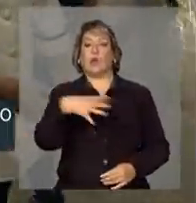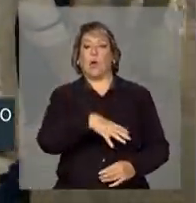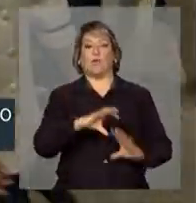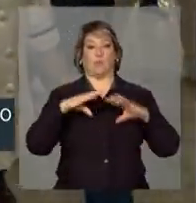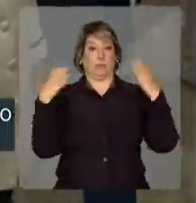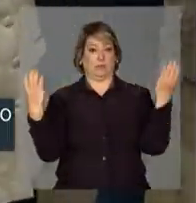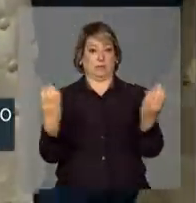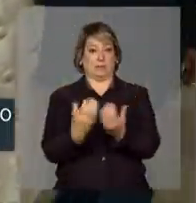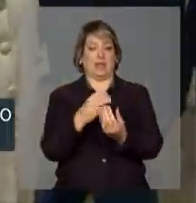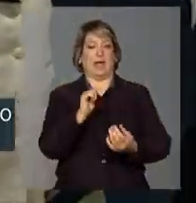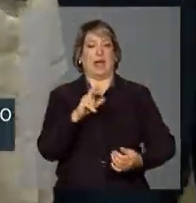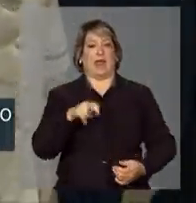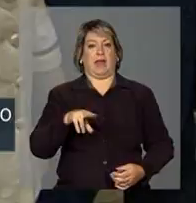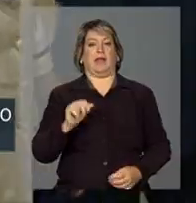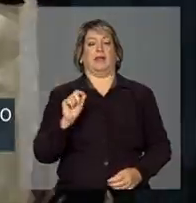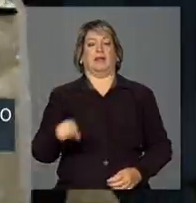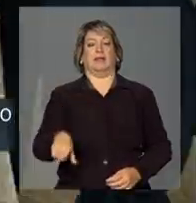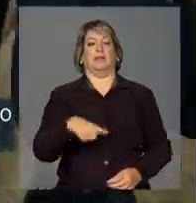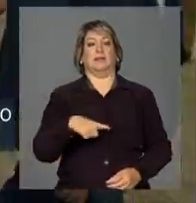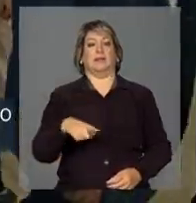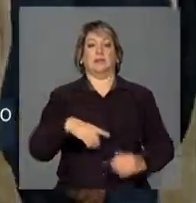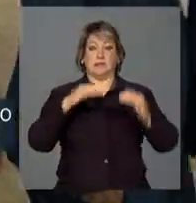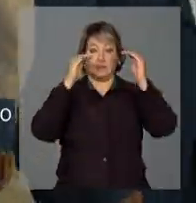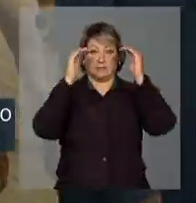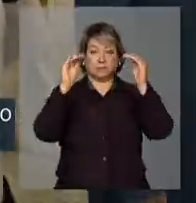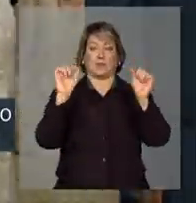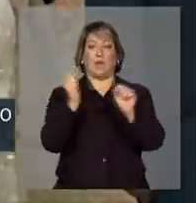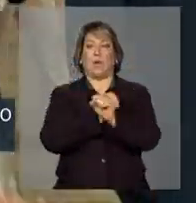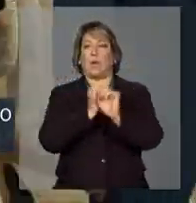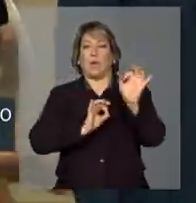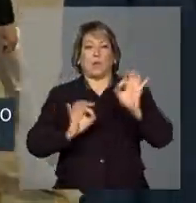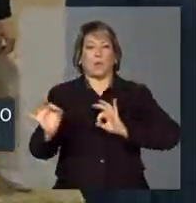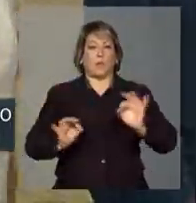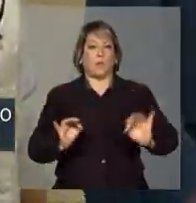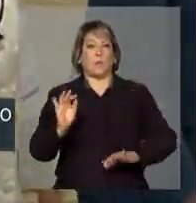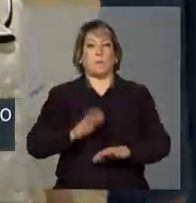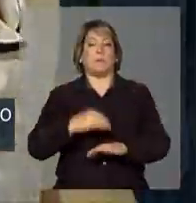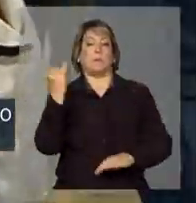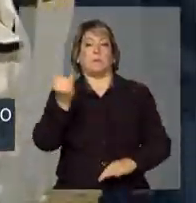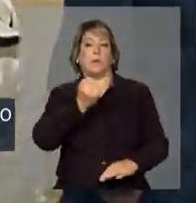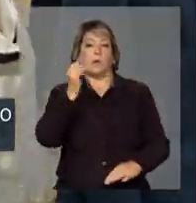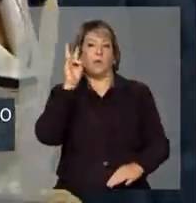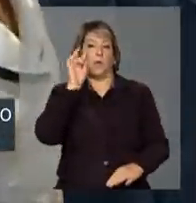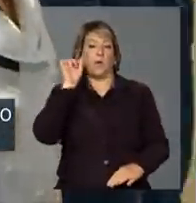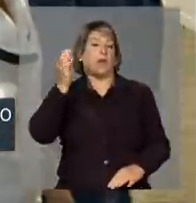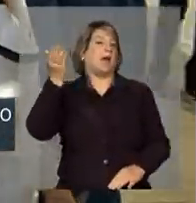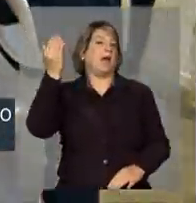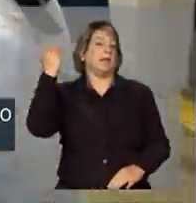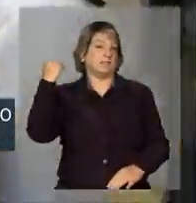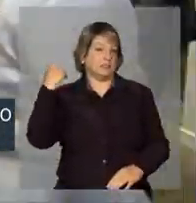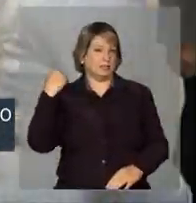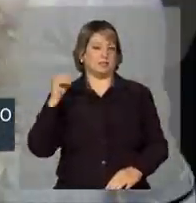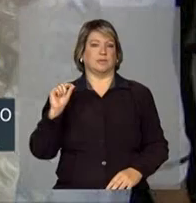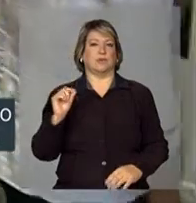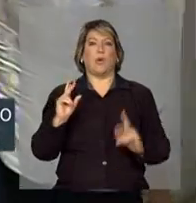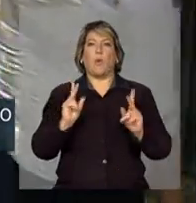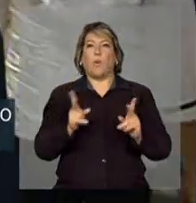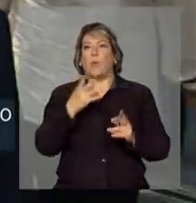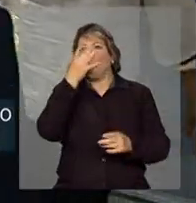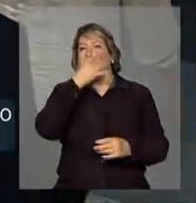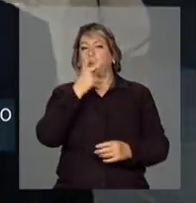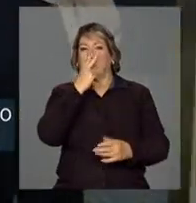arena que respeita características arquitetônicas mais importantes do antigo estádio. Ele preserva o formato